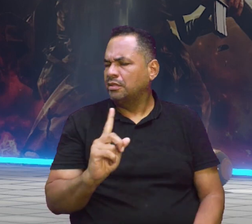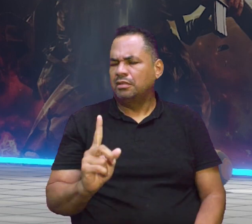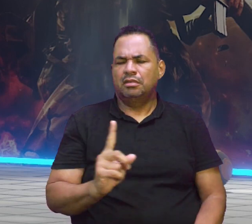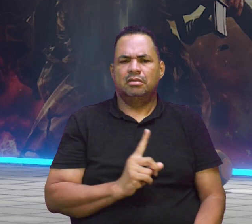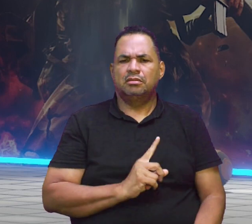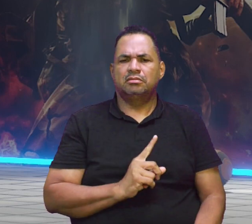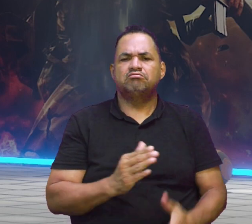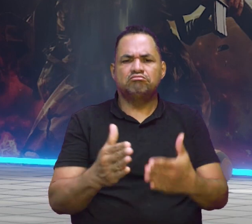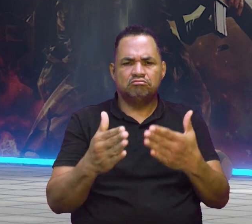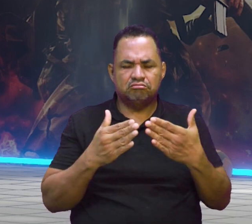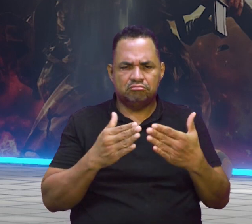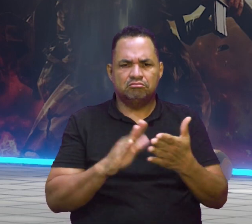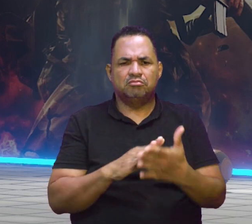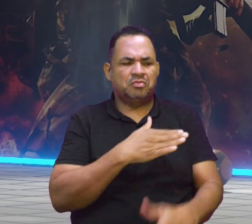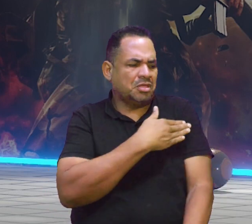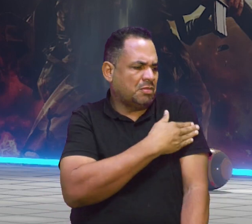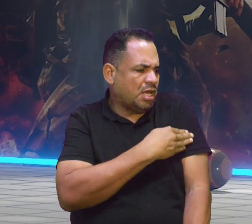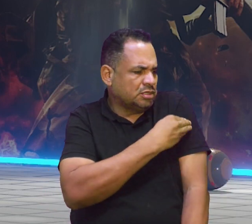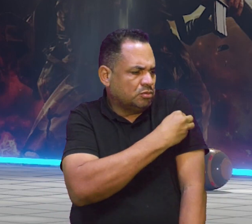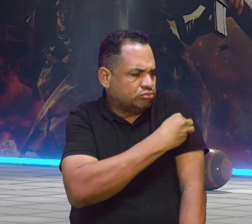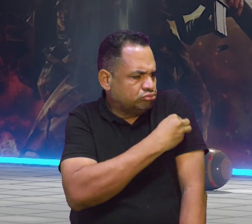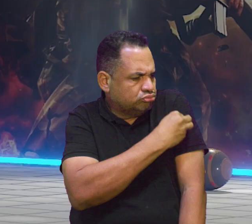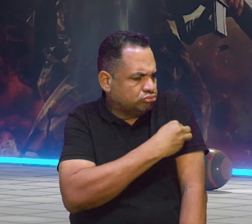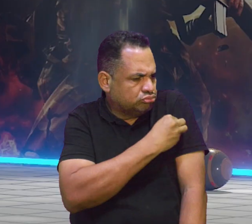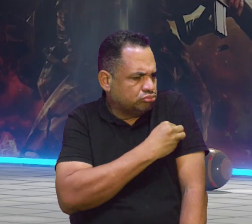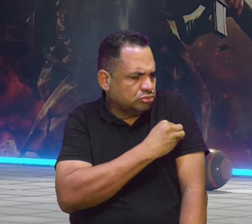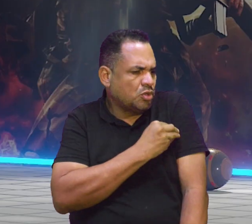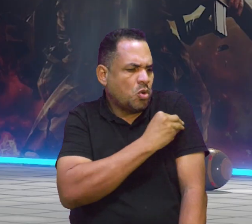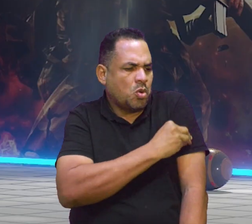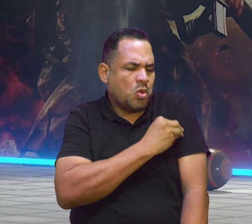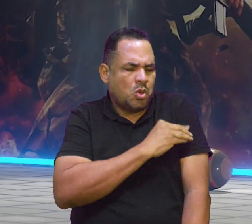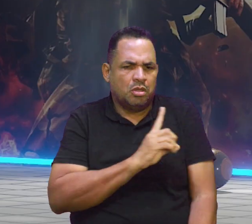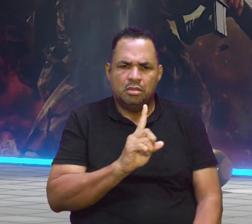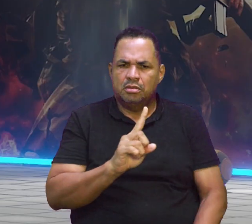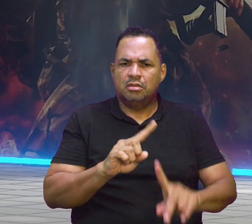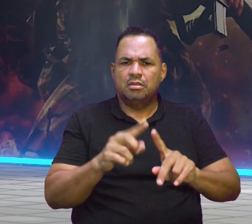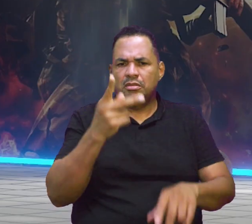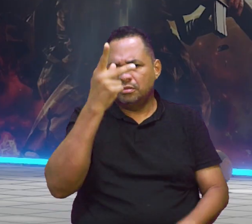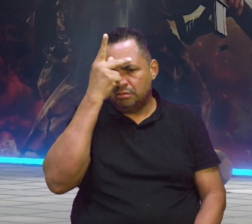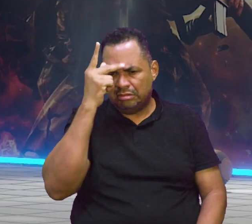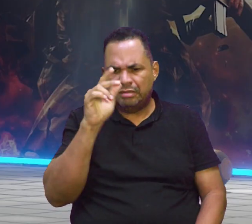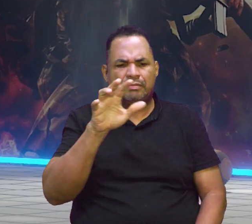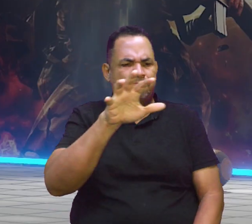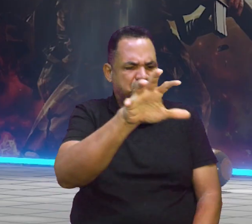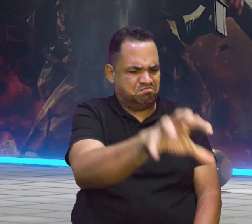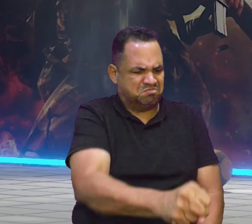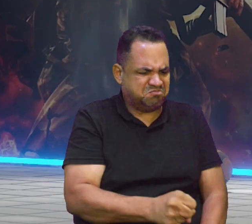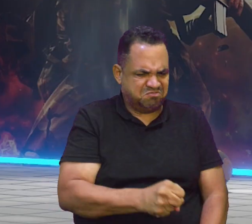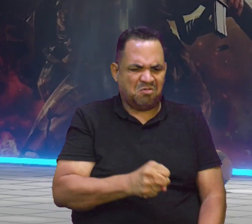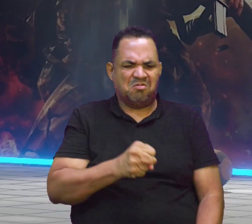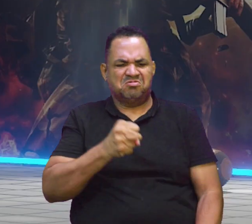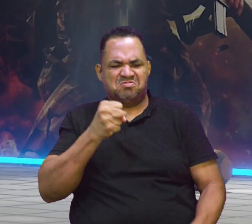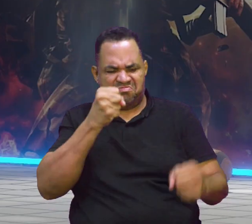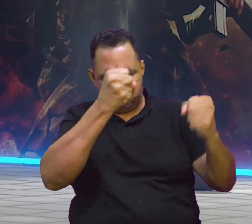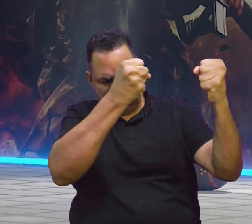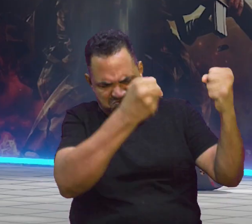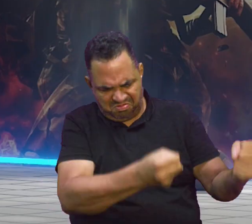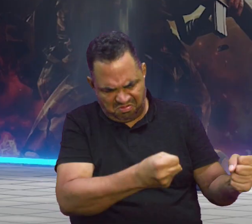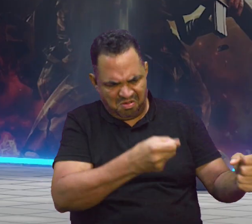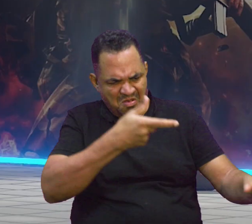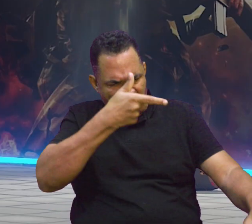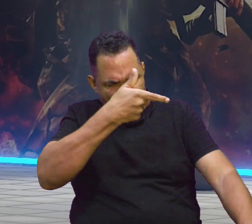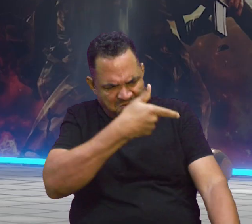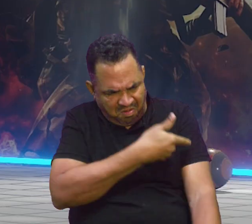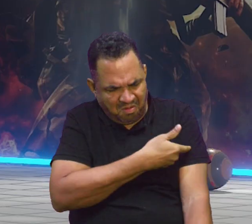o algodão com álcool, nada disso. As pessoas eram pegas à força. E, por exemplo, você estava na